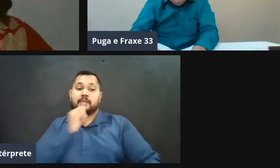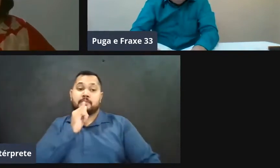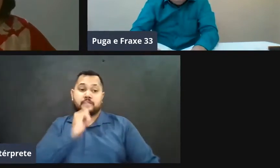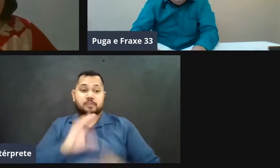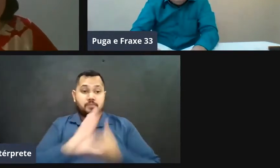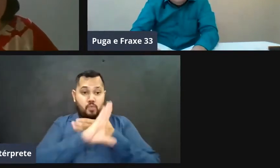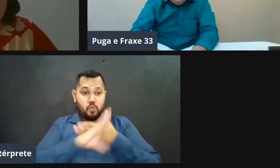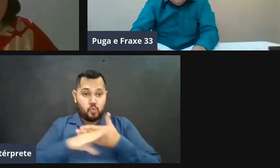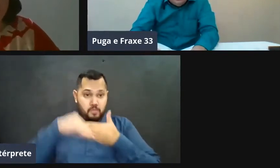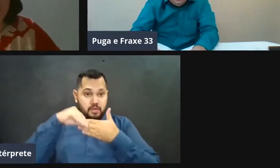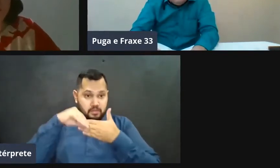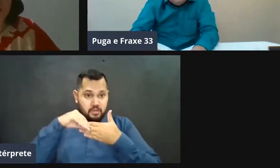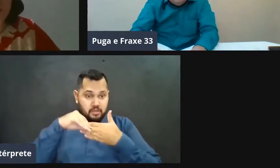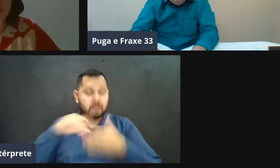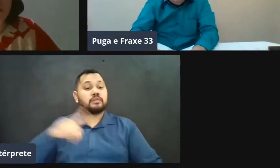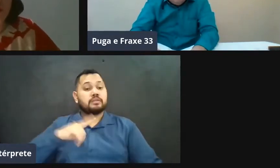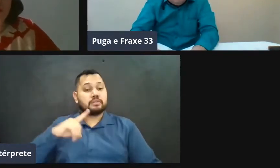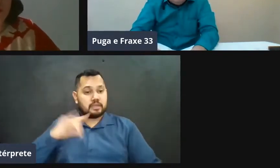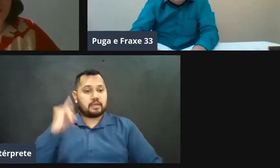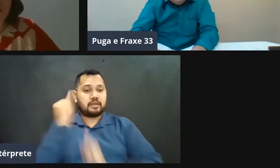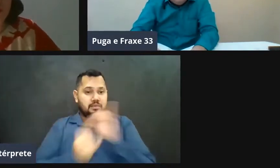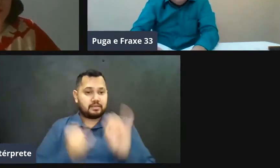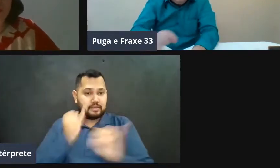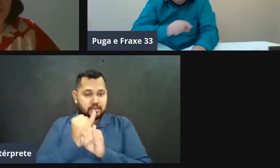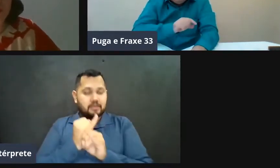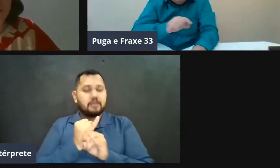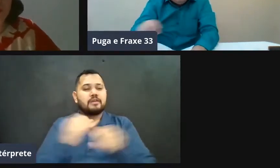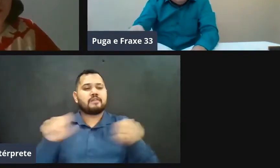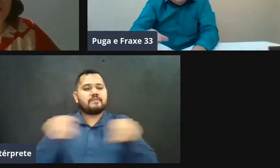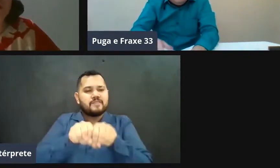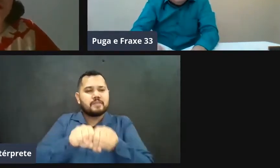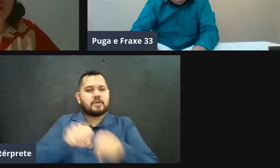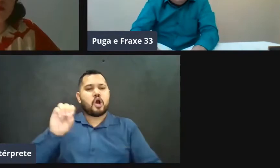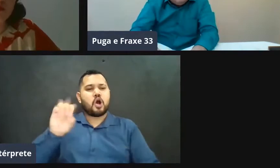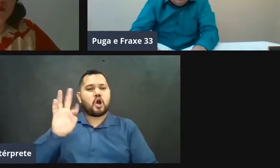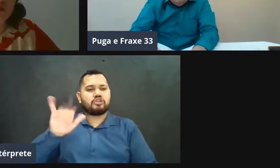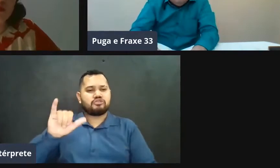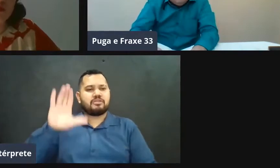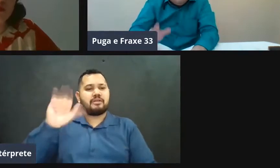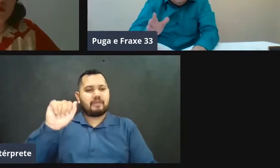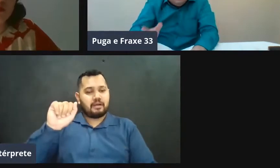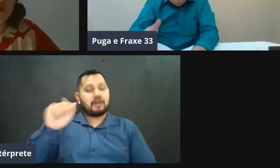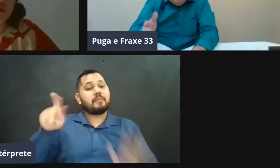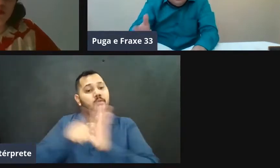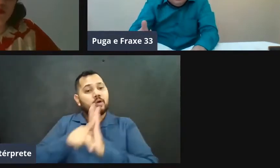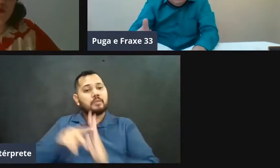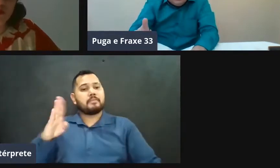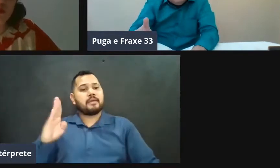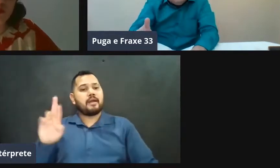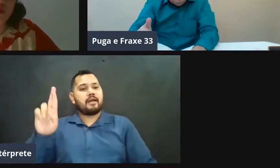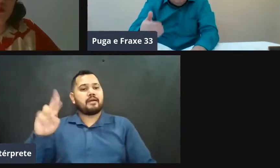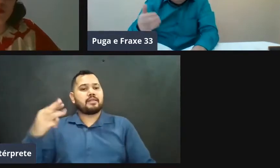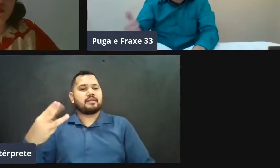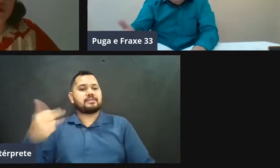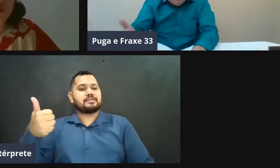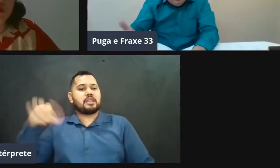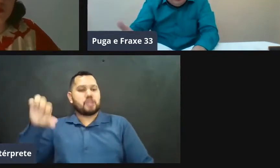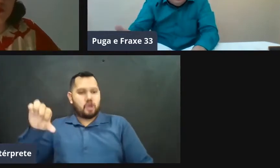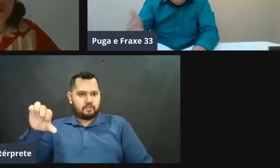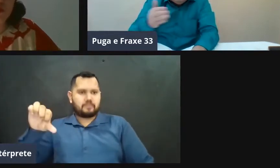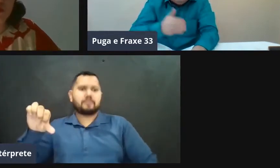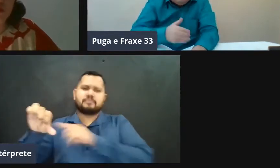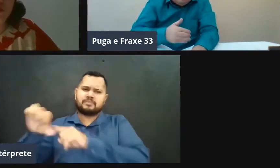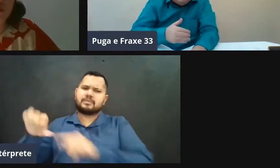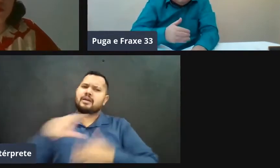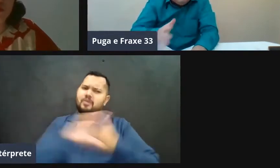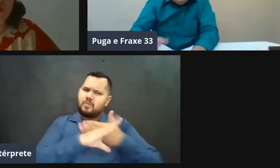Humaitá, existe a internet em fibra ótica que margeia a BR-319. Então, ali é uma realidade um pouco melhor